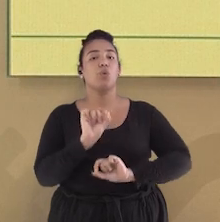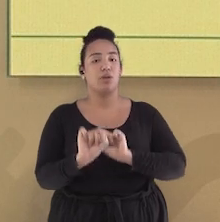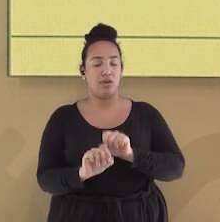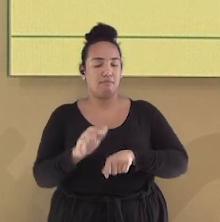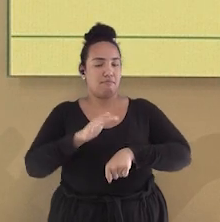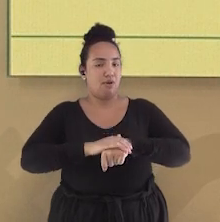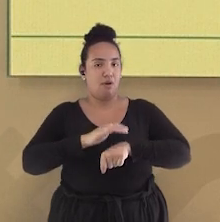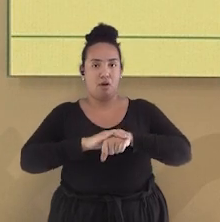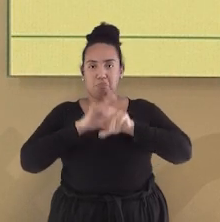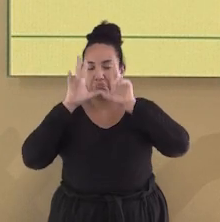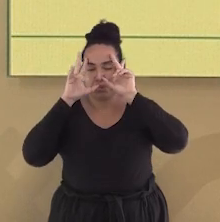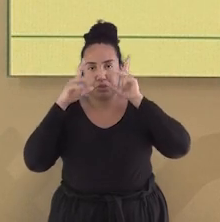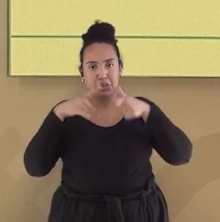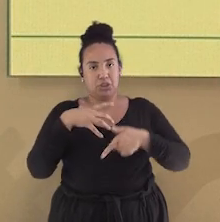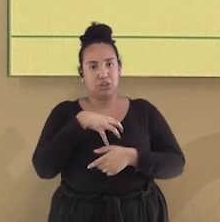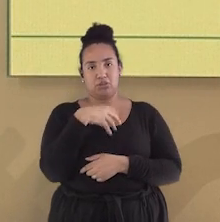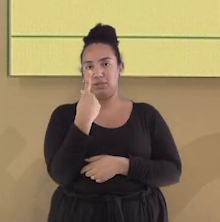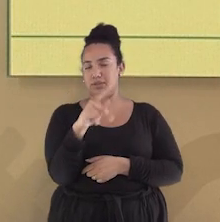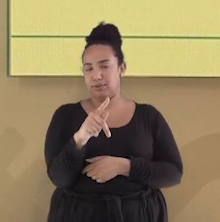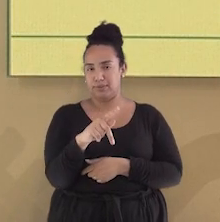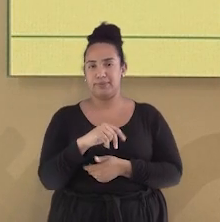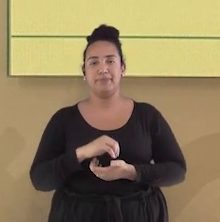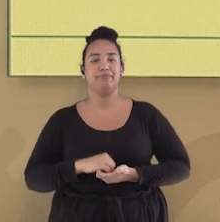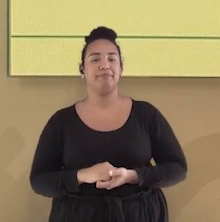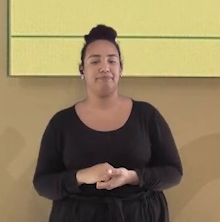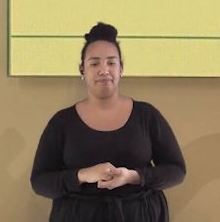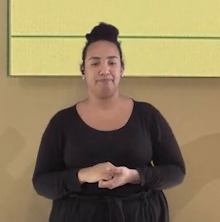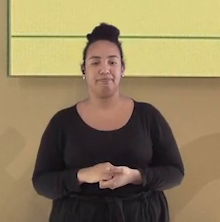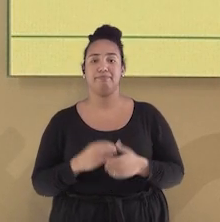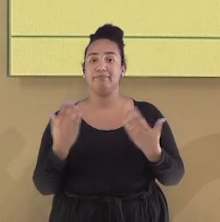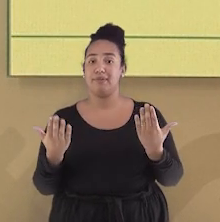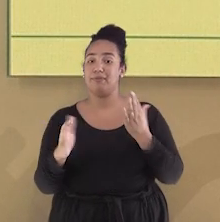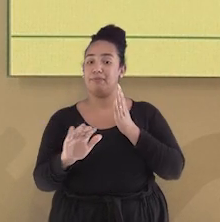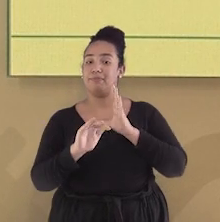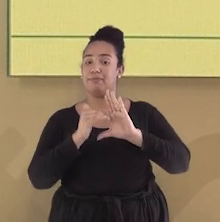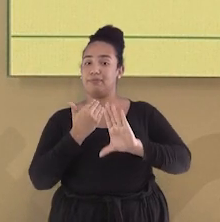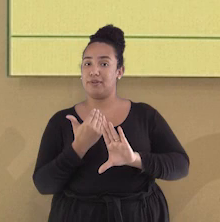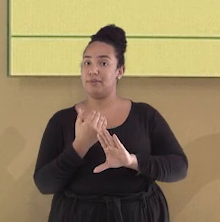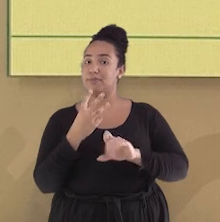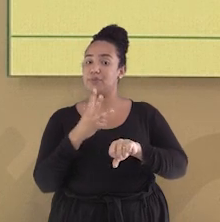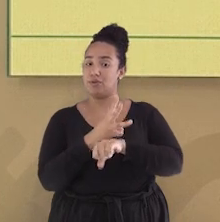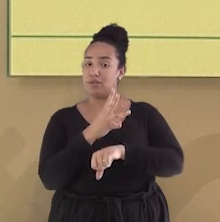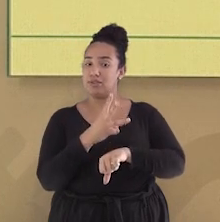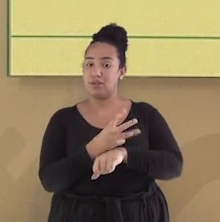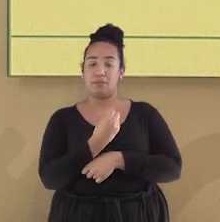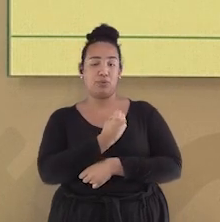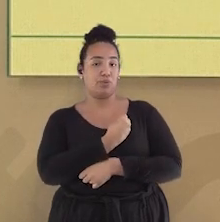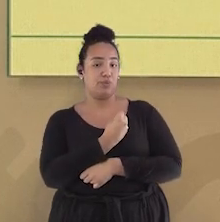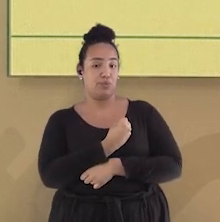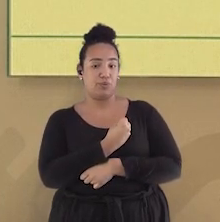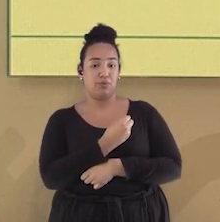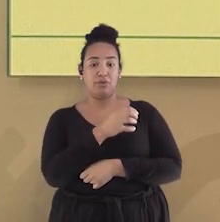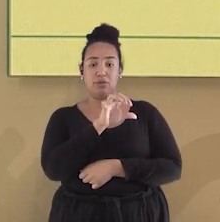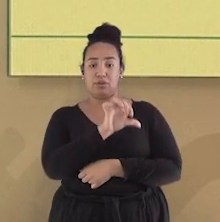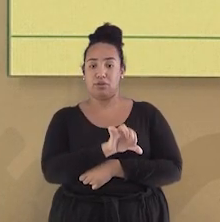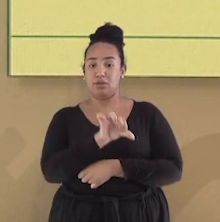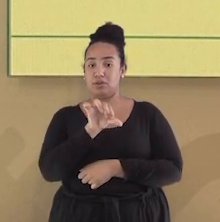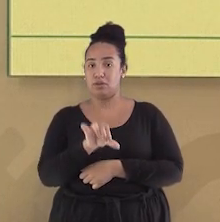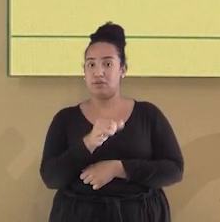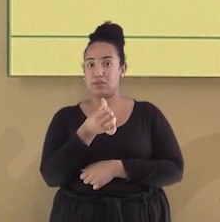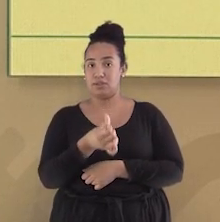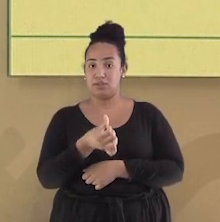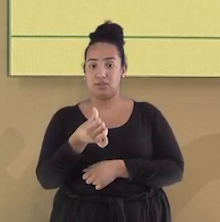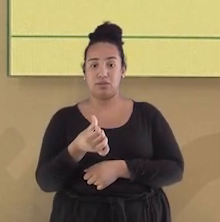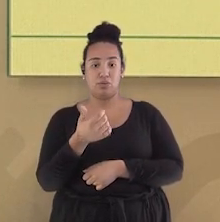do seu jeito, com as suas palavras. Envie-nos por meio do número que está aqui,